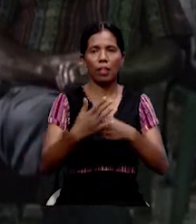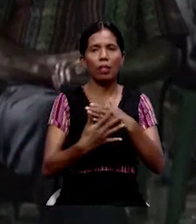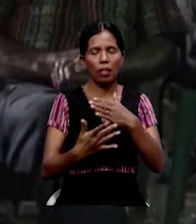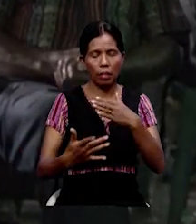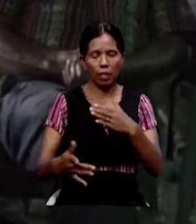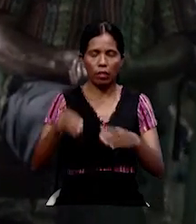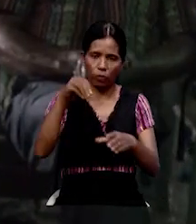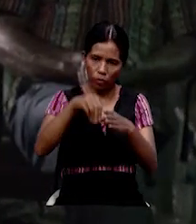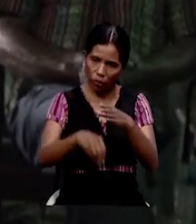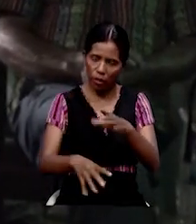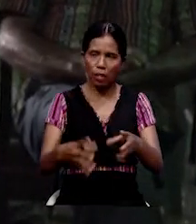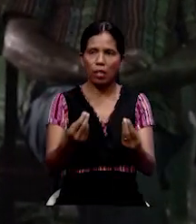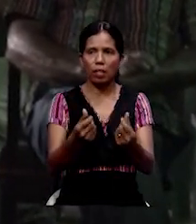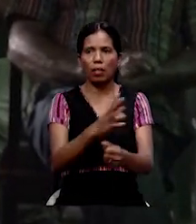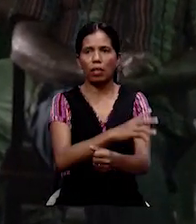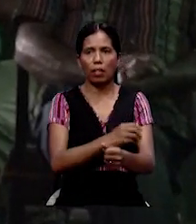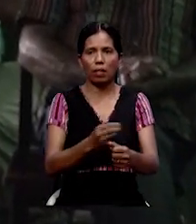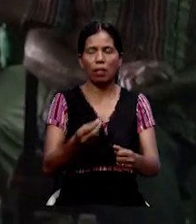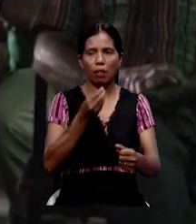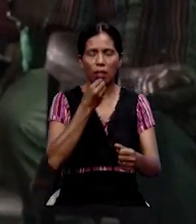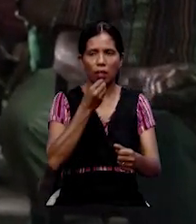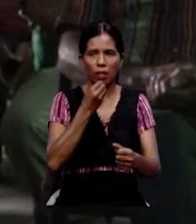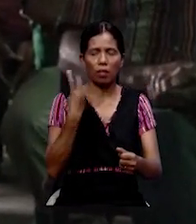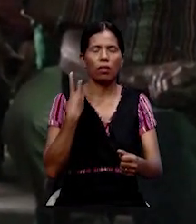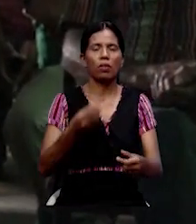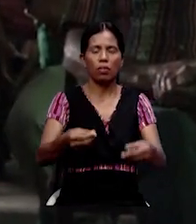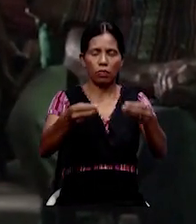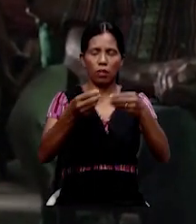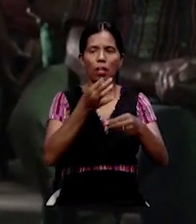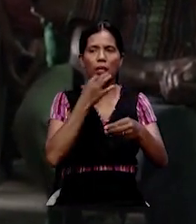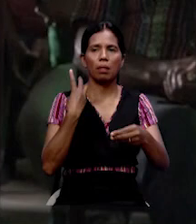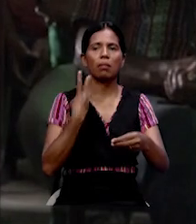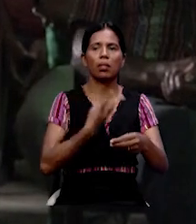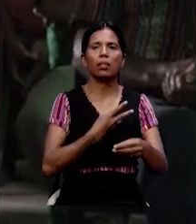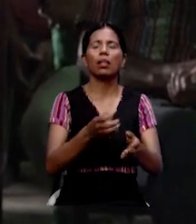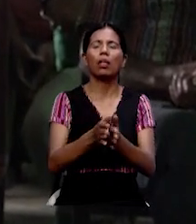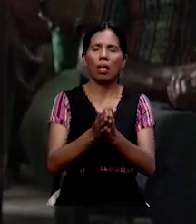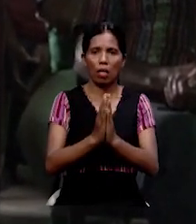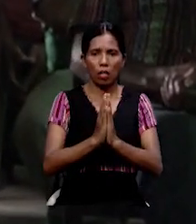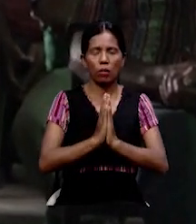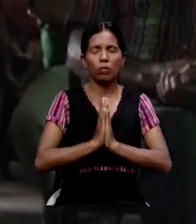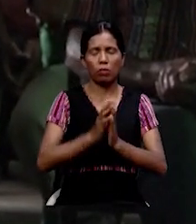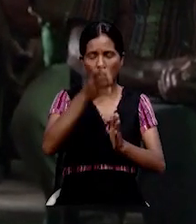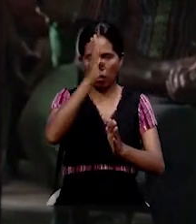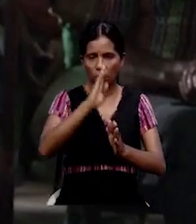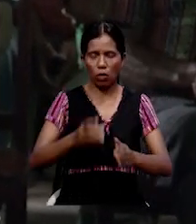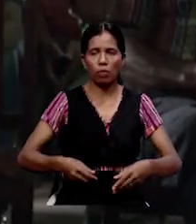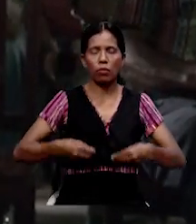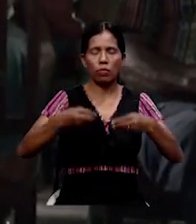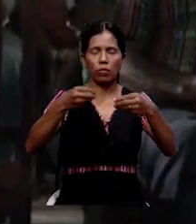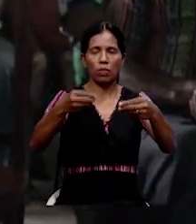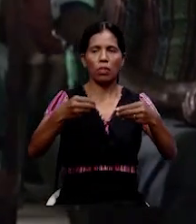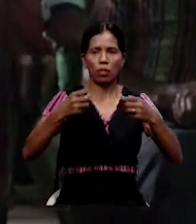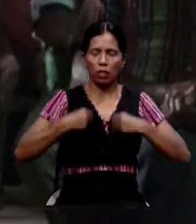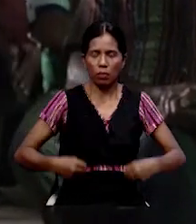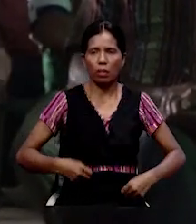reini ni lara karo be ha ya lor lor fo ha fo in ba baita au su ba maroma fo isi dia kna fati ba dia